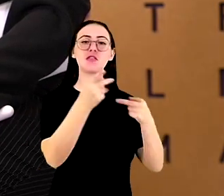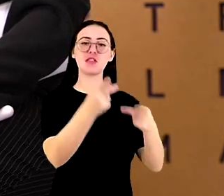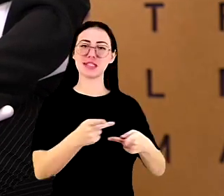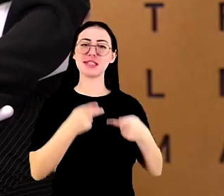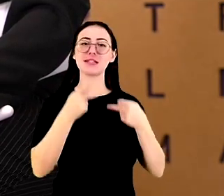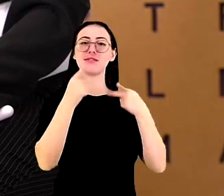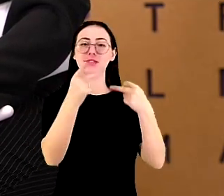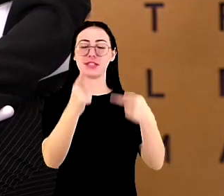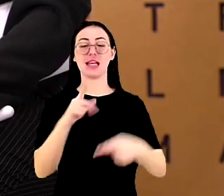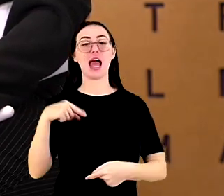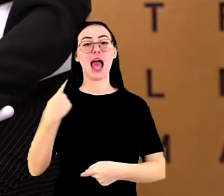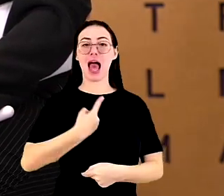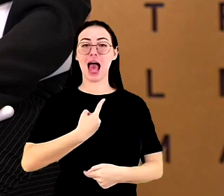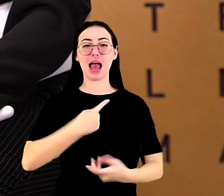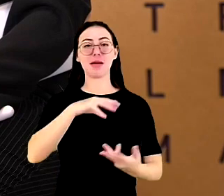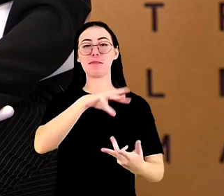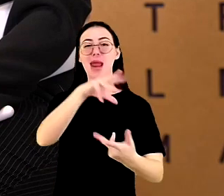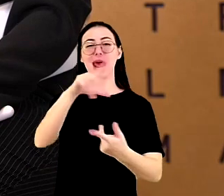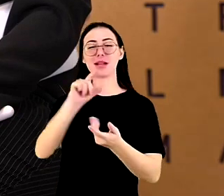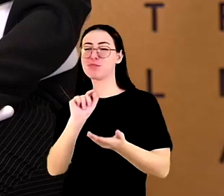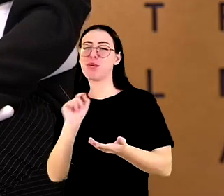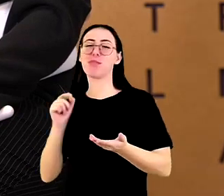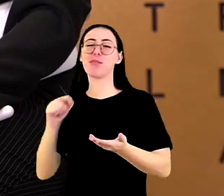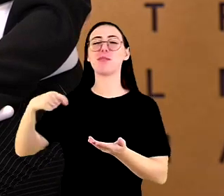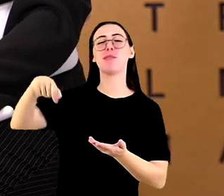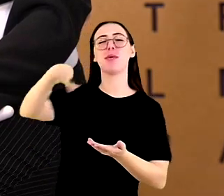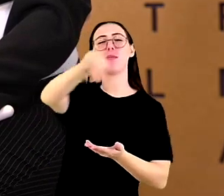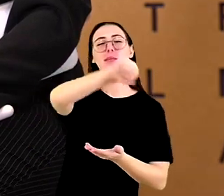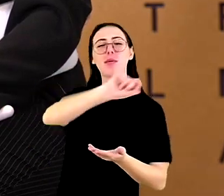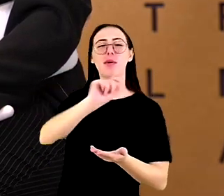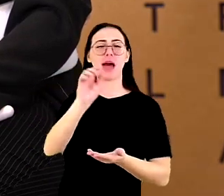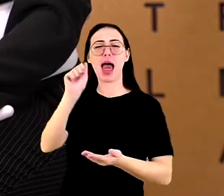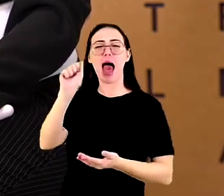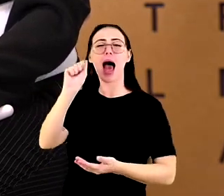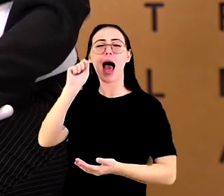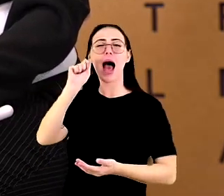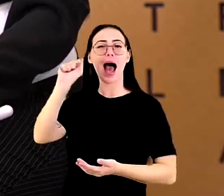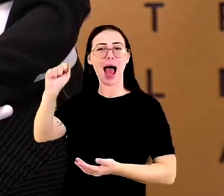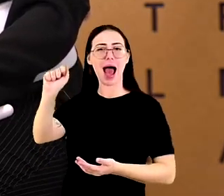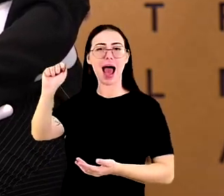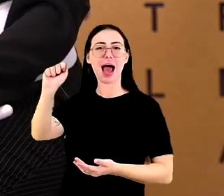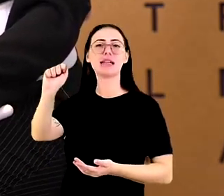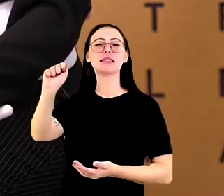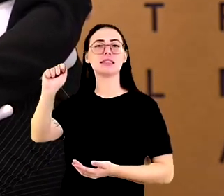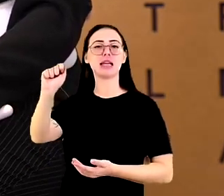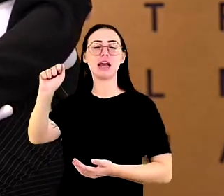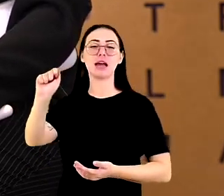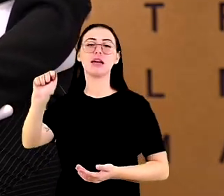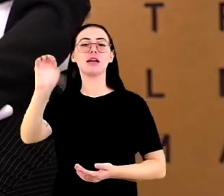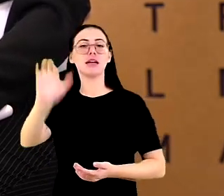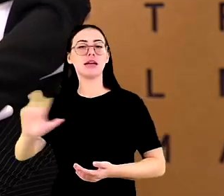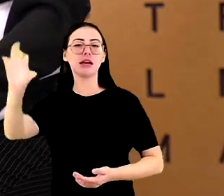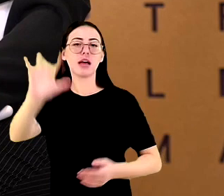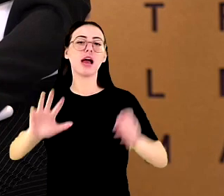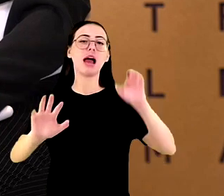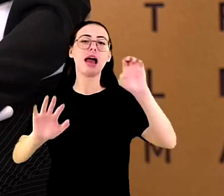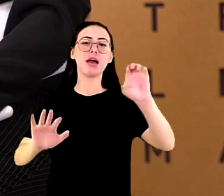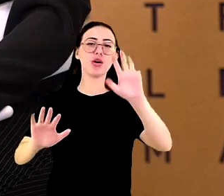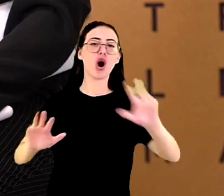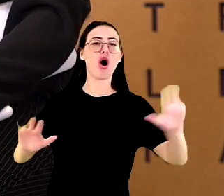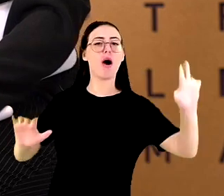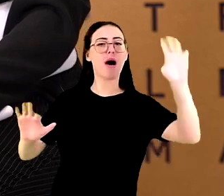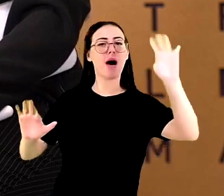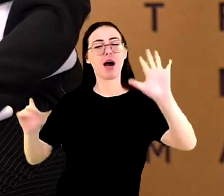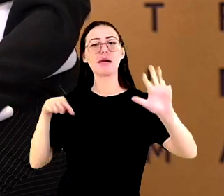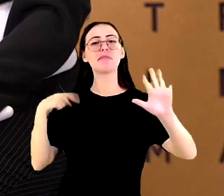mundo, imagina da Ásia, Europa, e enfim, para entender como é que a gente, teria alguma startup